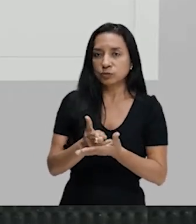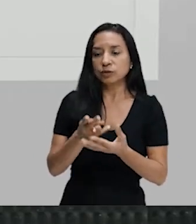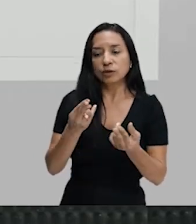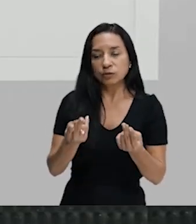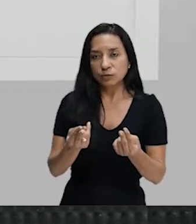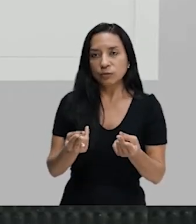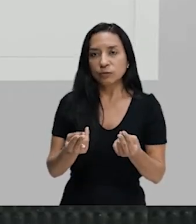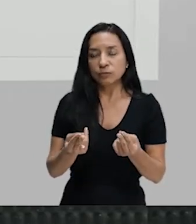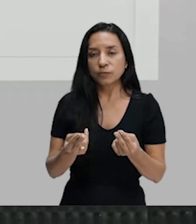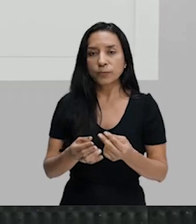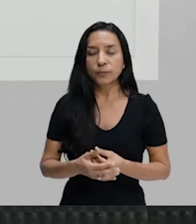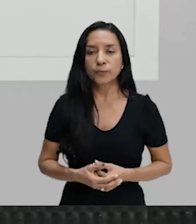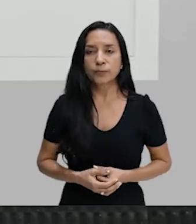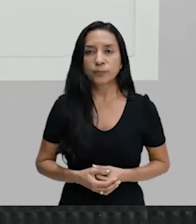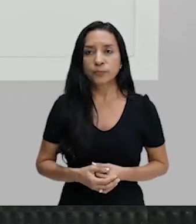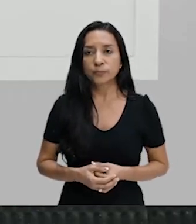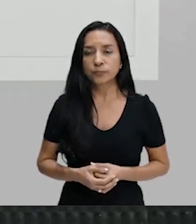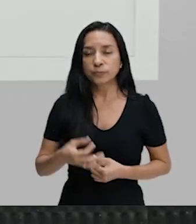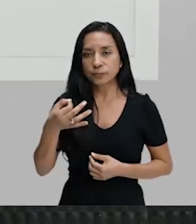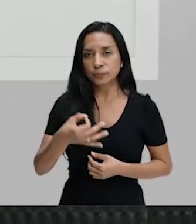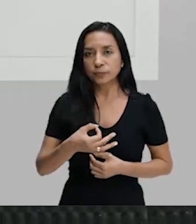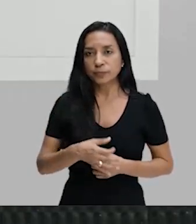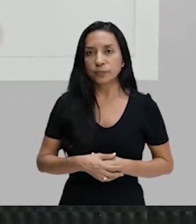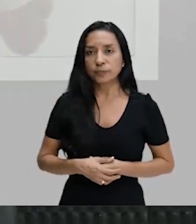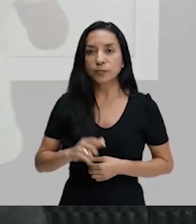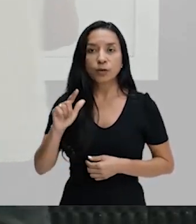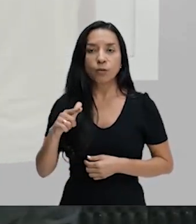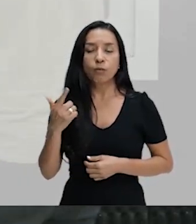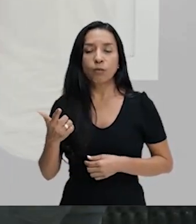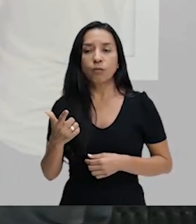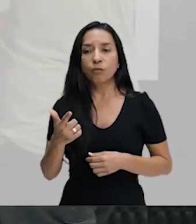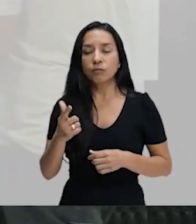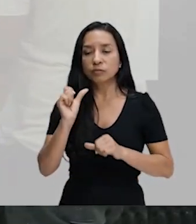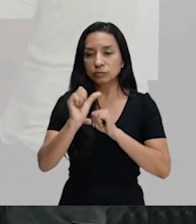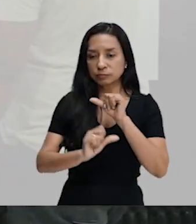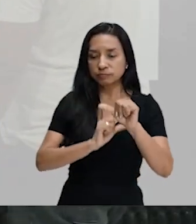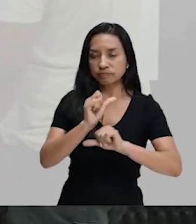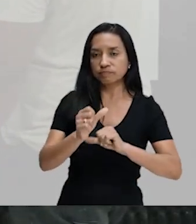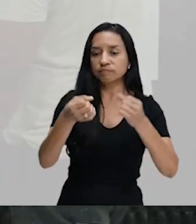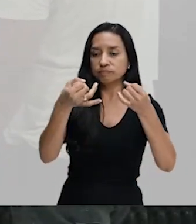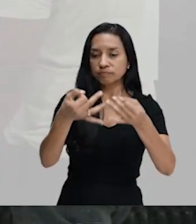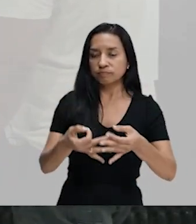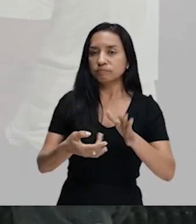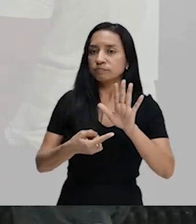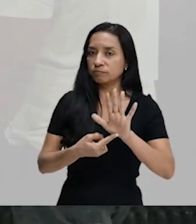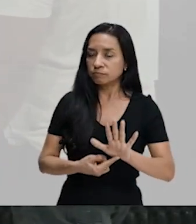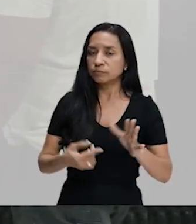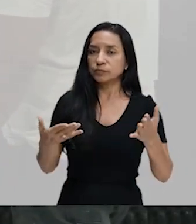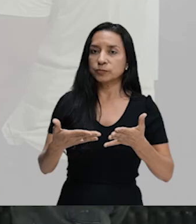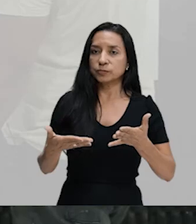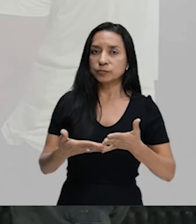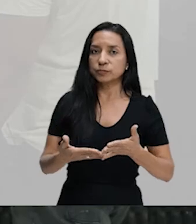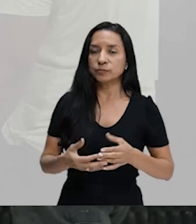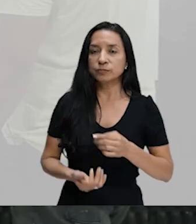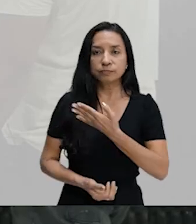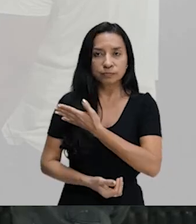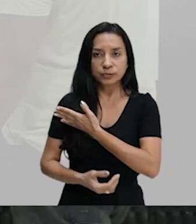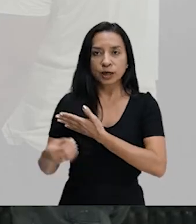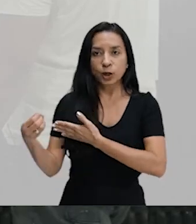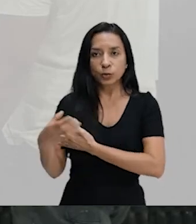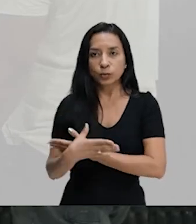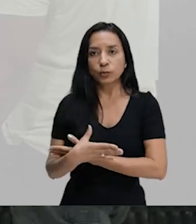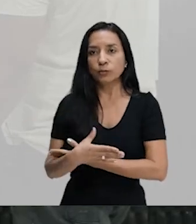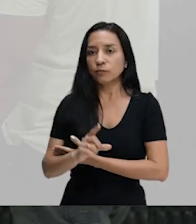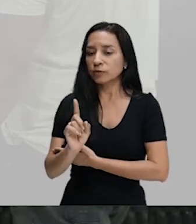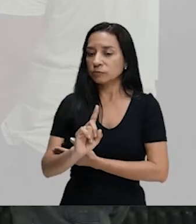pressão, certo? A outra transformação que a gente vai falar aqui essa aqui é nova, viu?